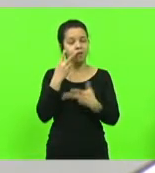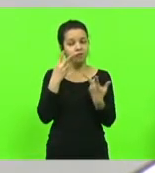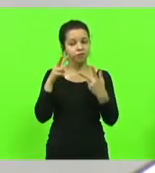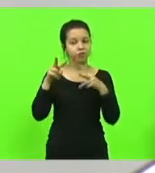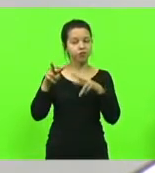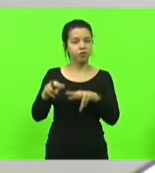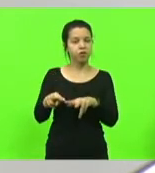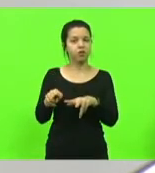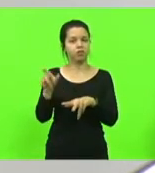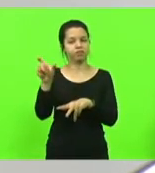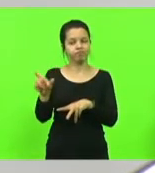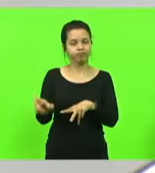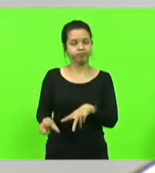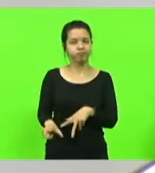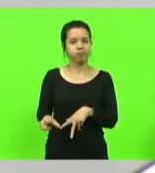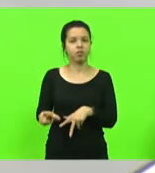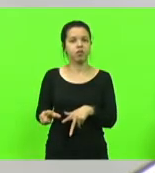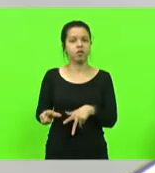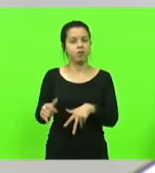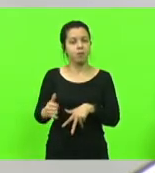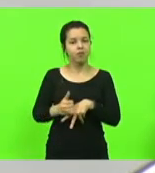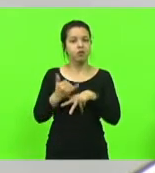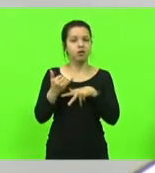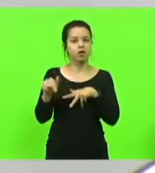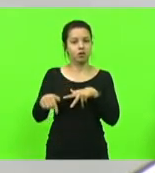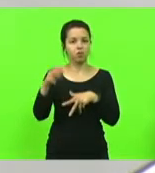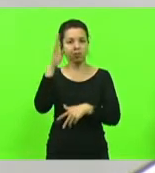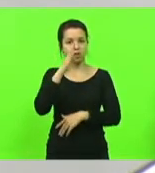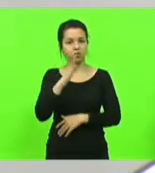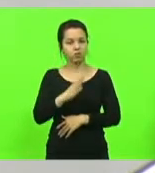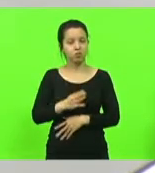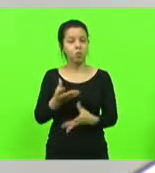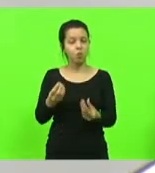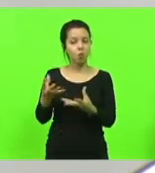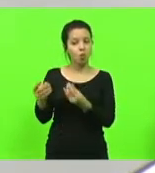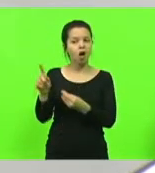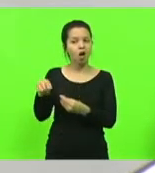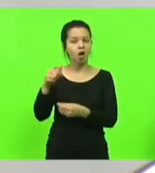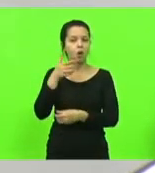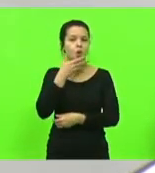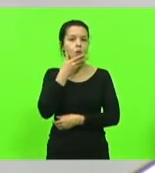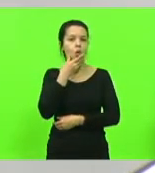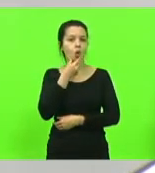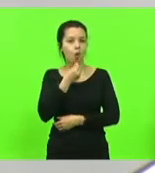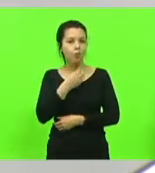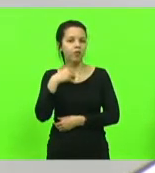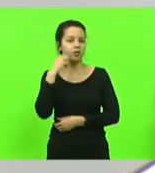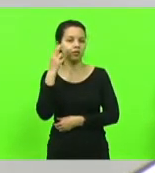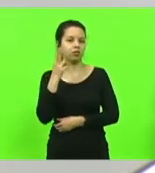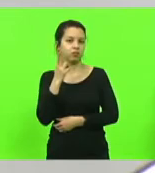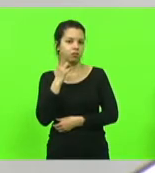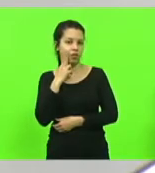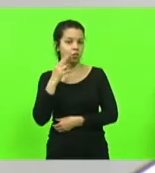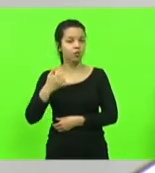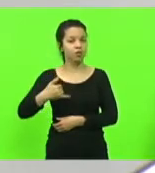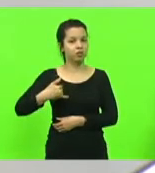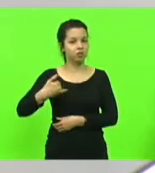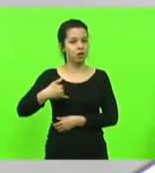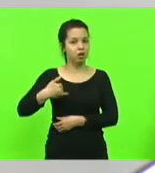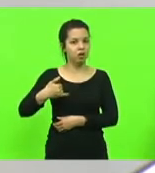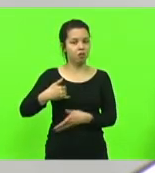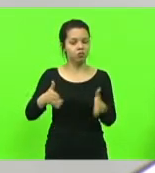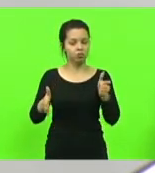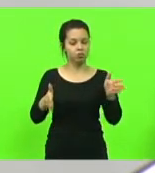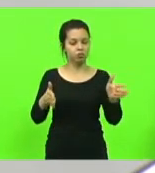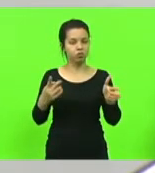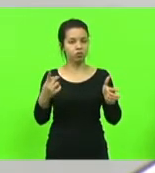dessas vítimas aqui no Brasil. A maioria são homens negros com idade entre